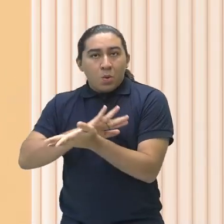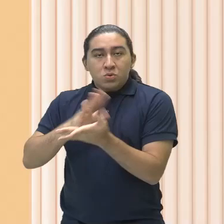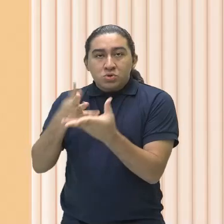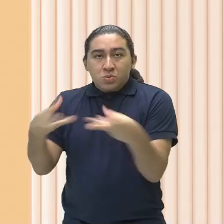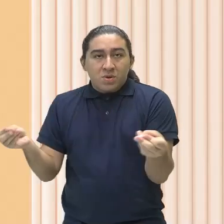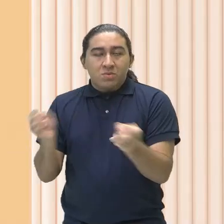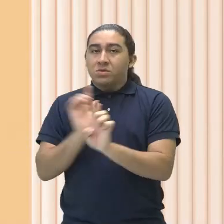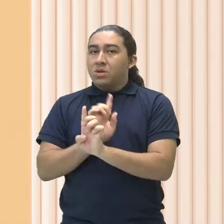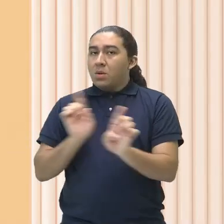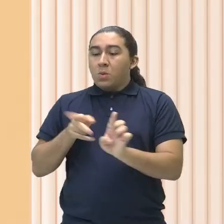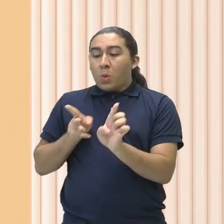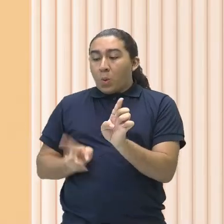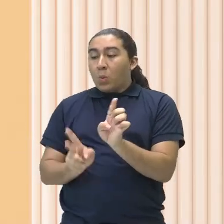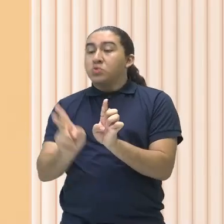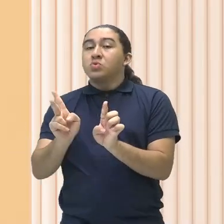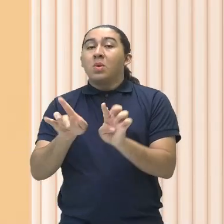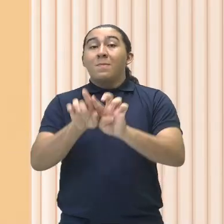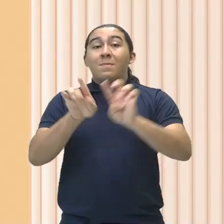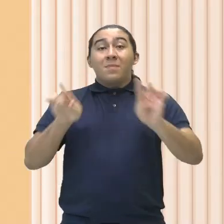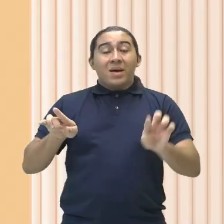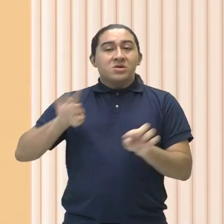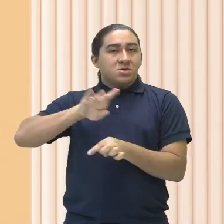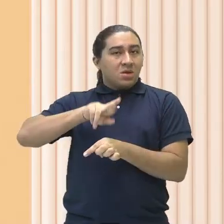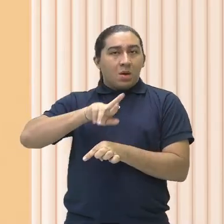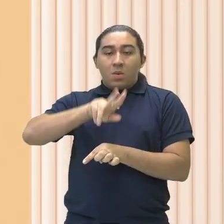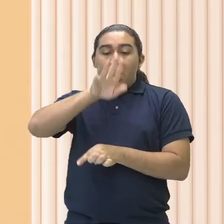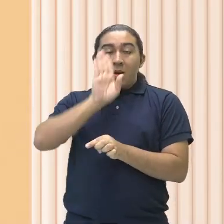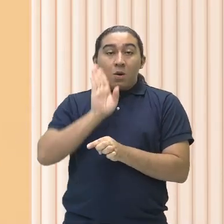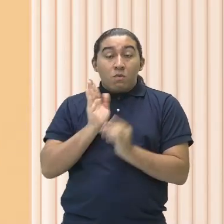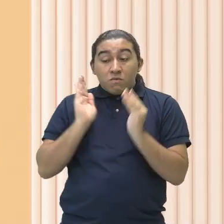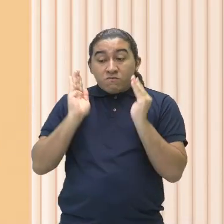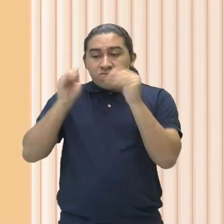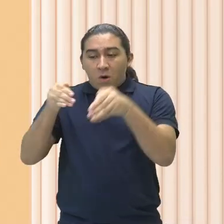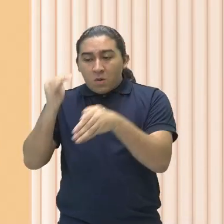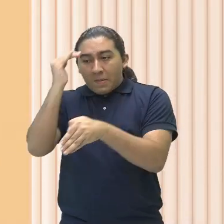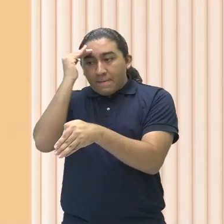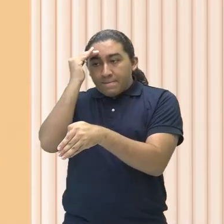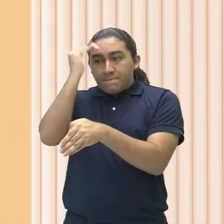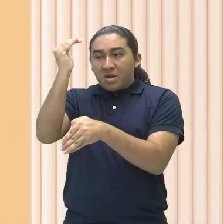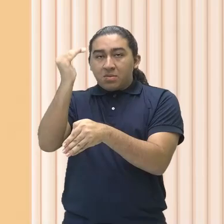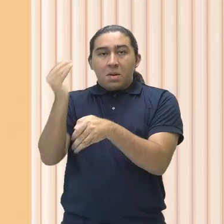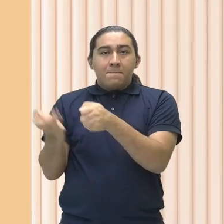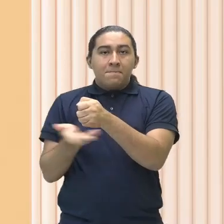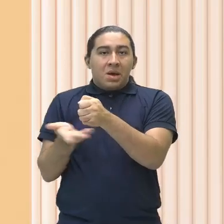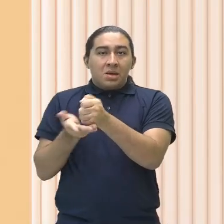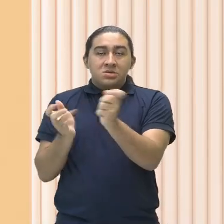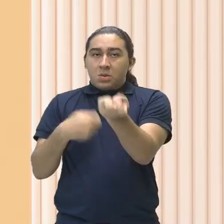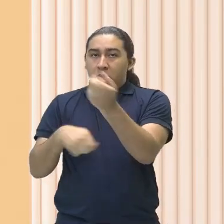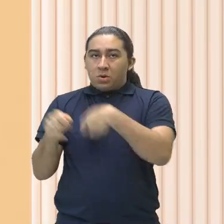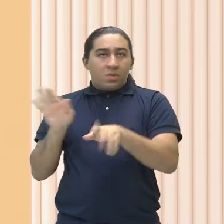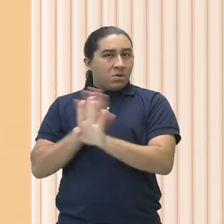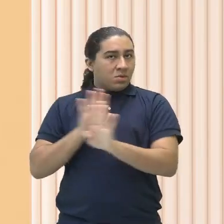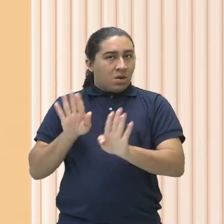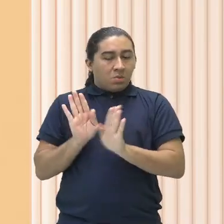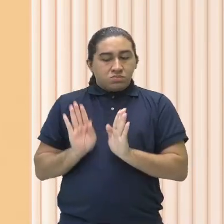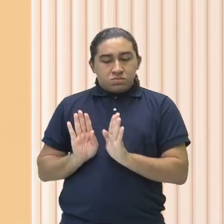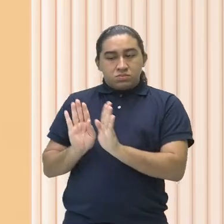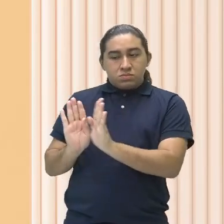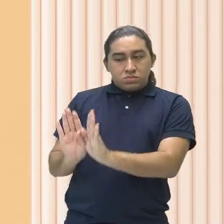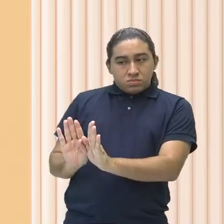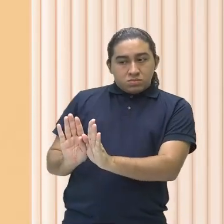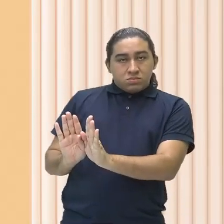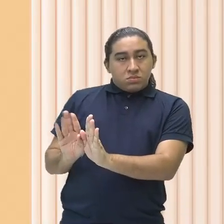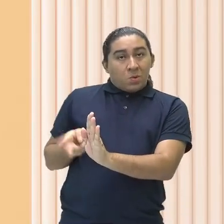O que ocorre é que ela deixou de ser a principal fonte econômica, ela vai ficar de lado